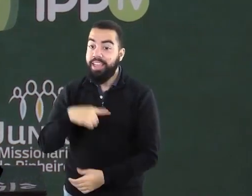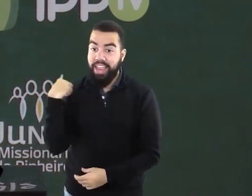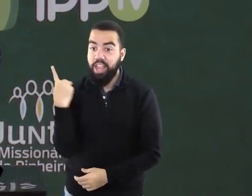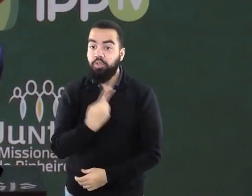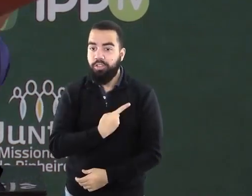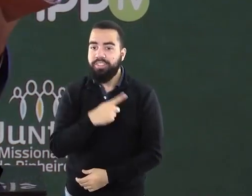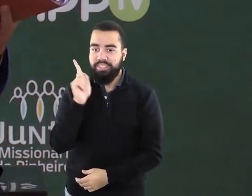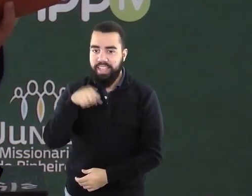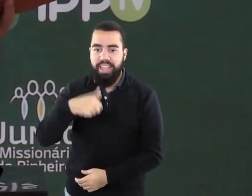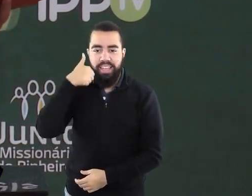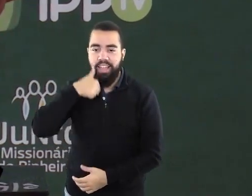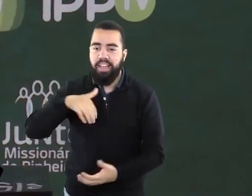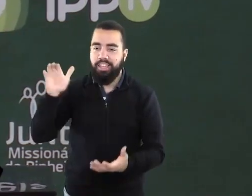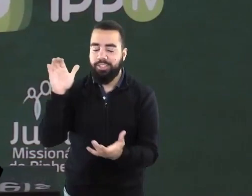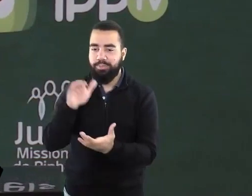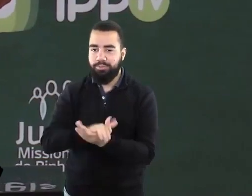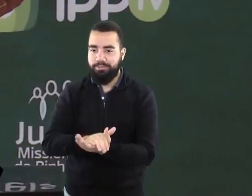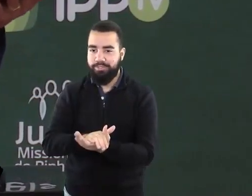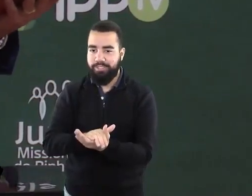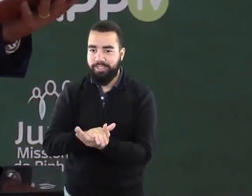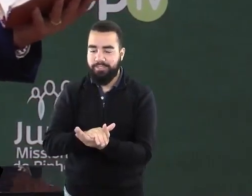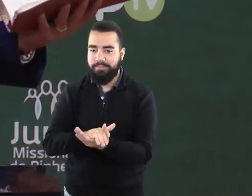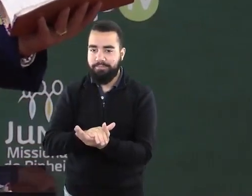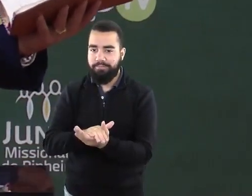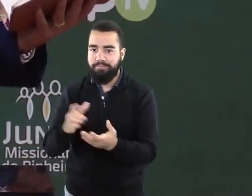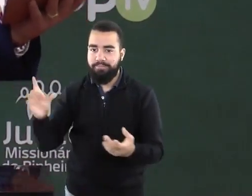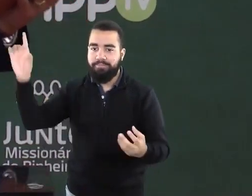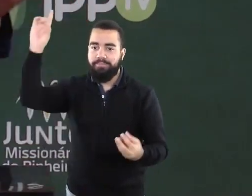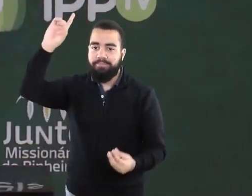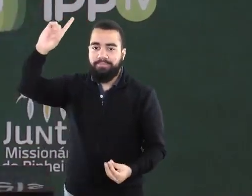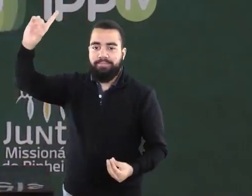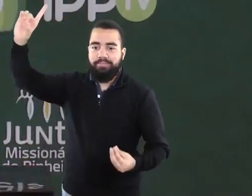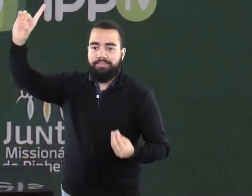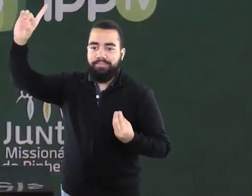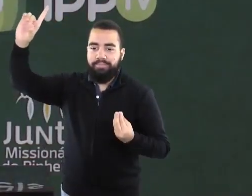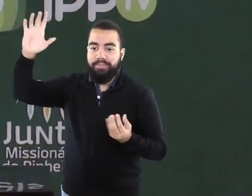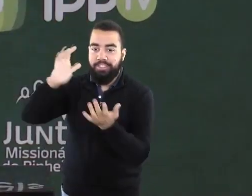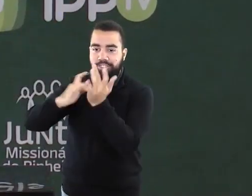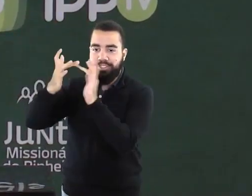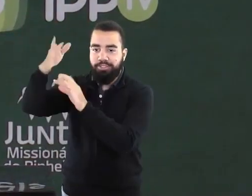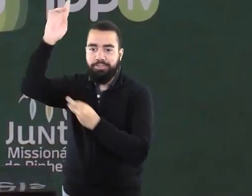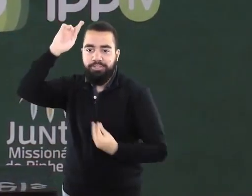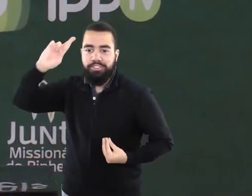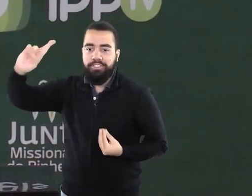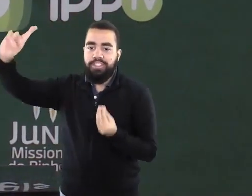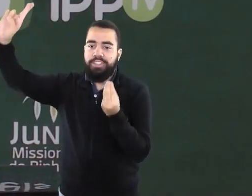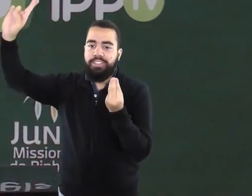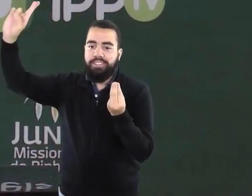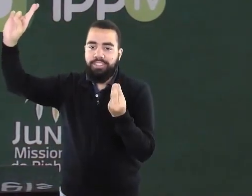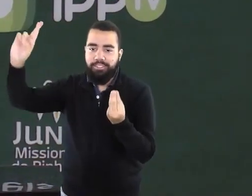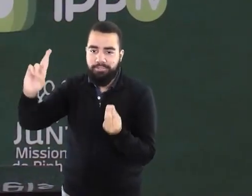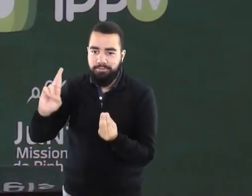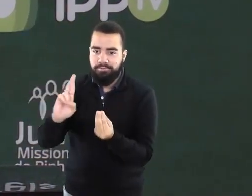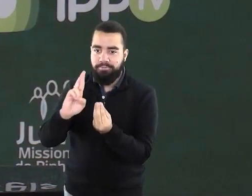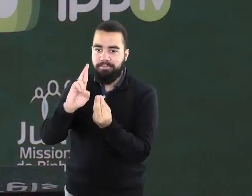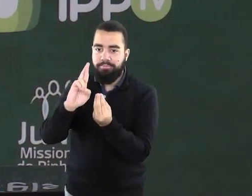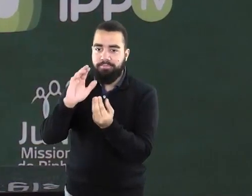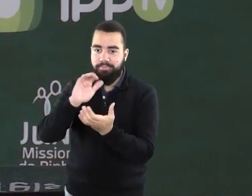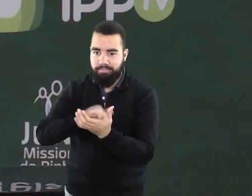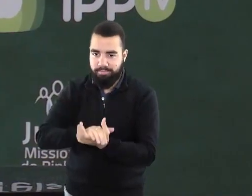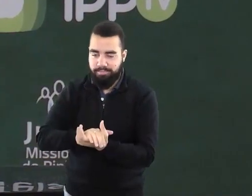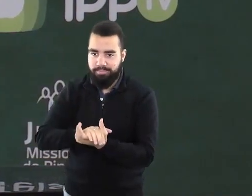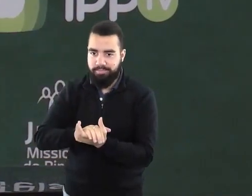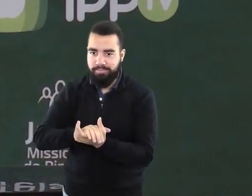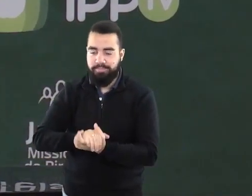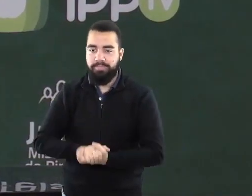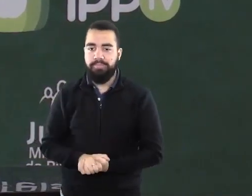um casamento feliz e um casamento harmonioso, que vive de acordo com o padrão de Deus, é o outdoor mais iluminado